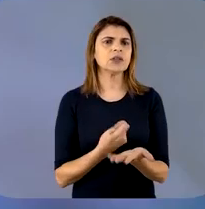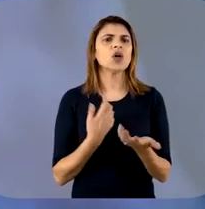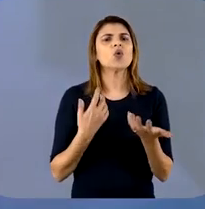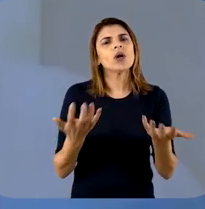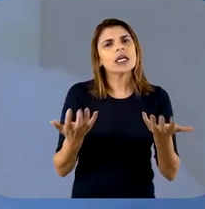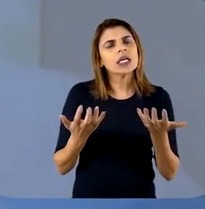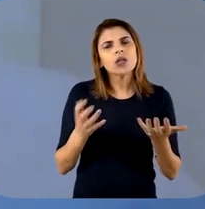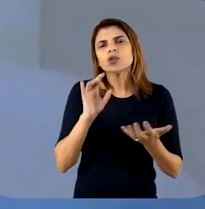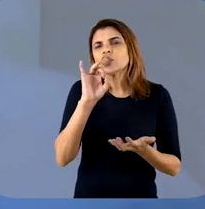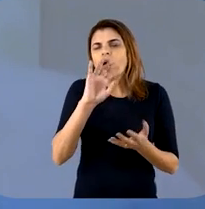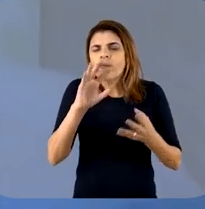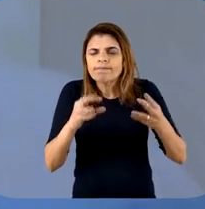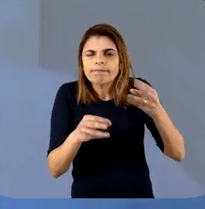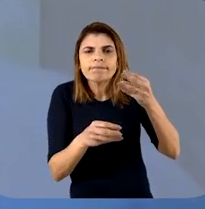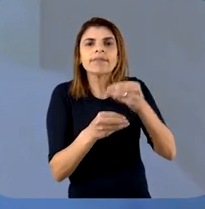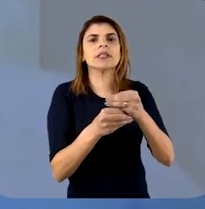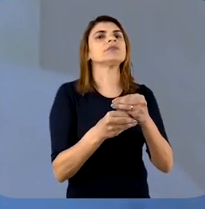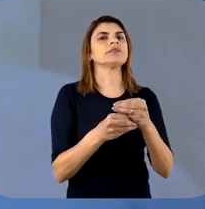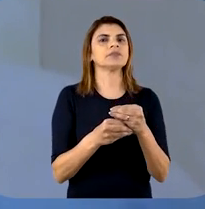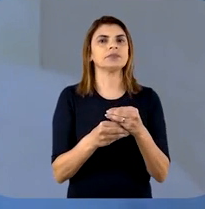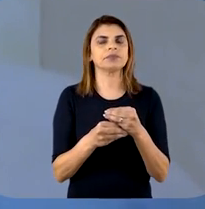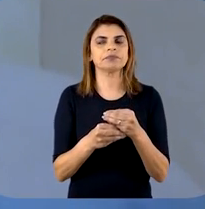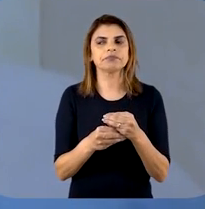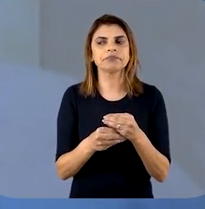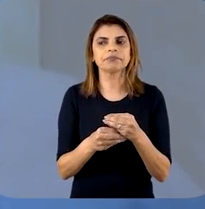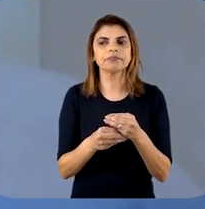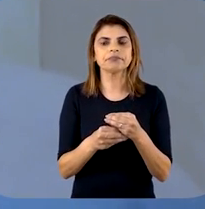só assim dizer que